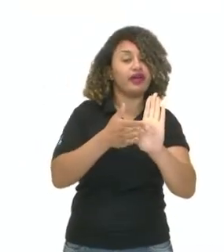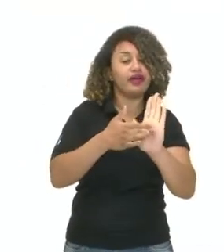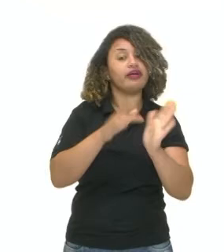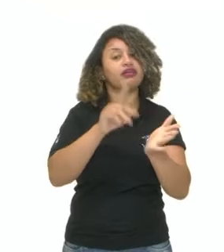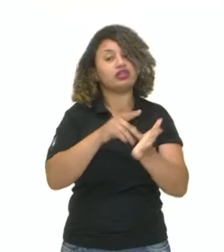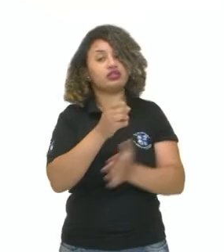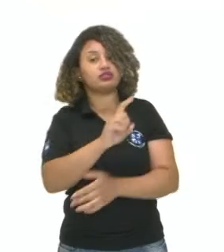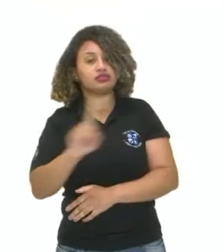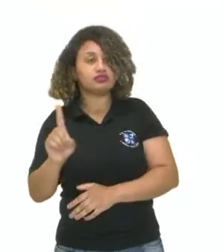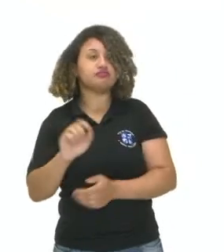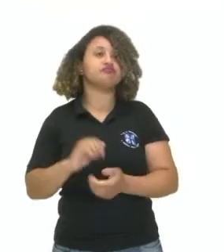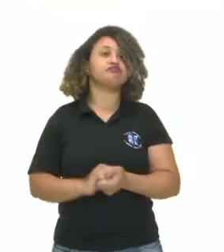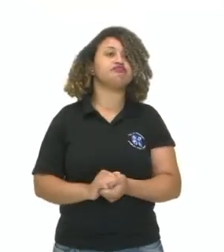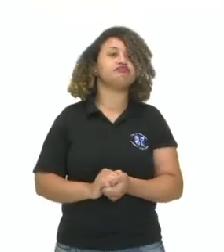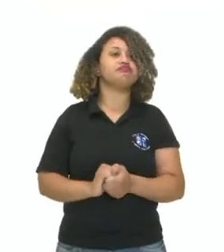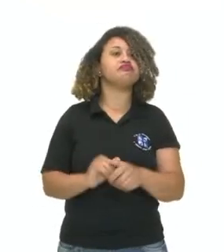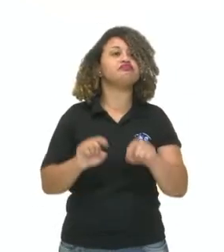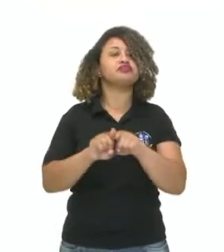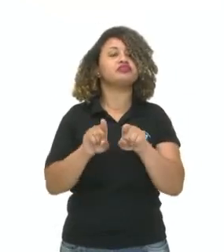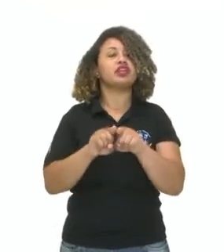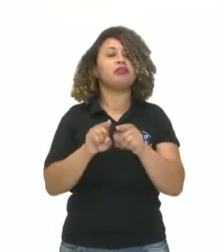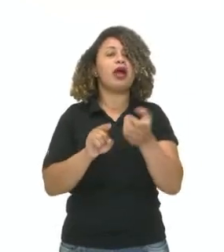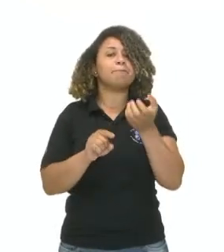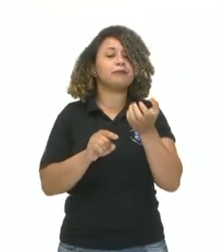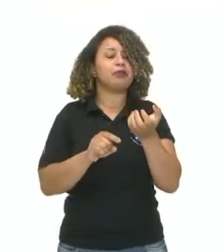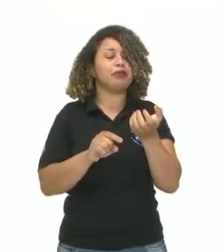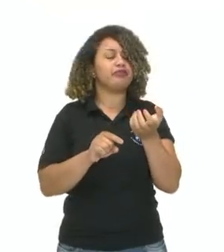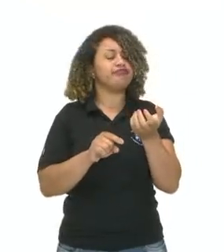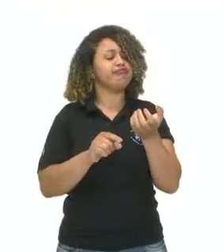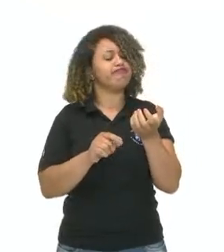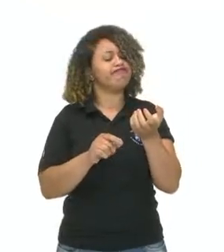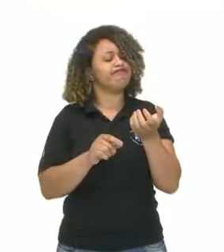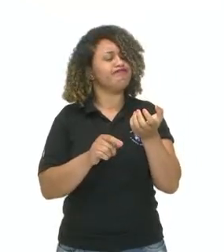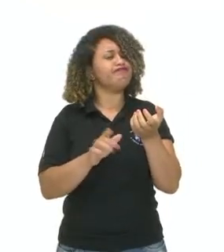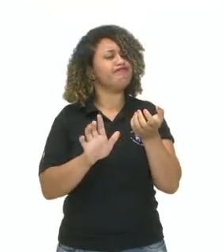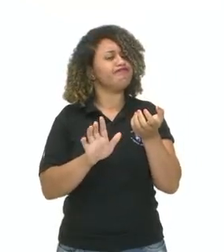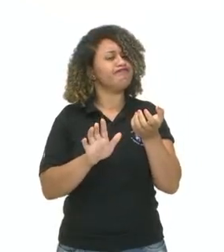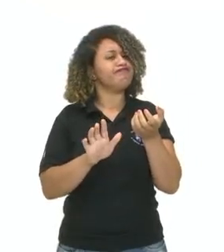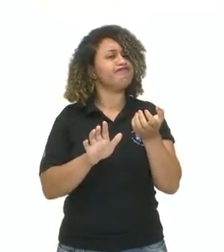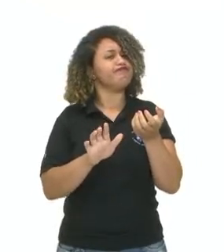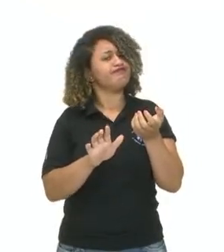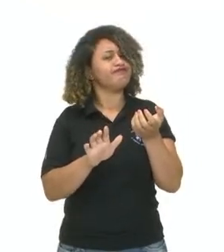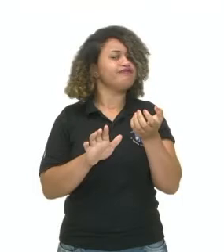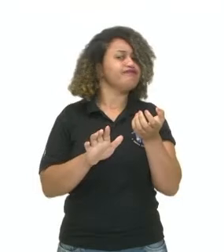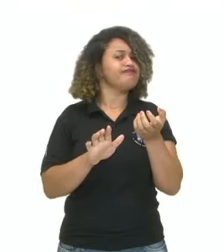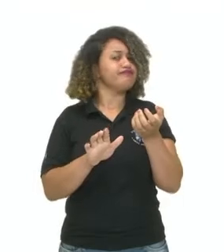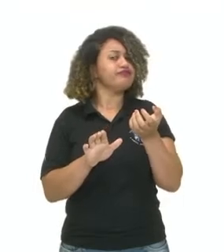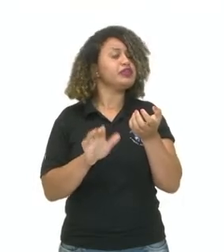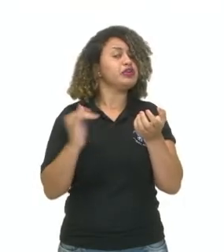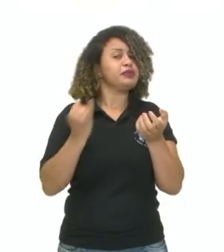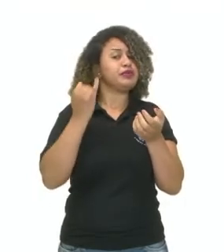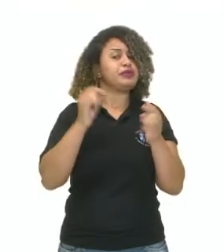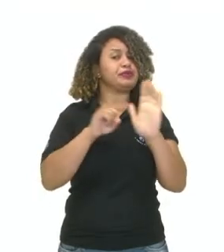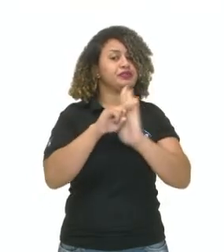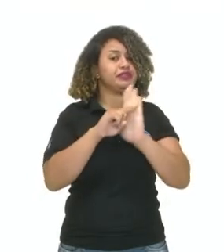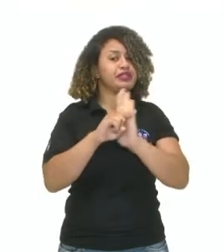Desconfie de áudios. Tente resumir o áudio e buscar por suas palavras-chave no Google.